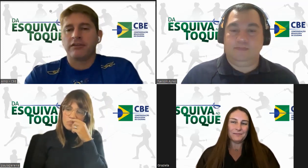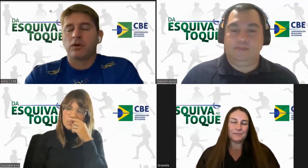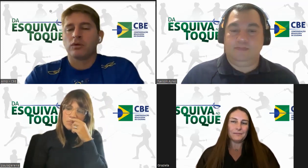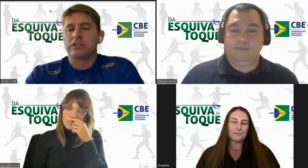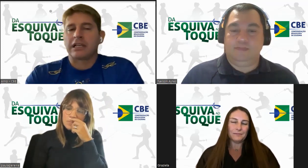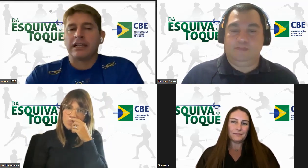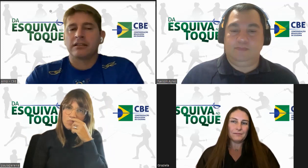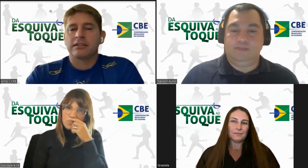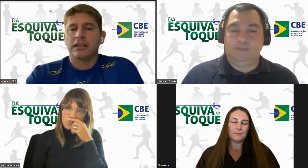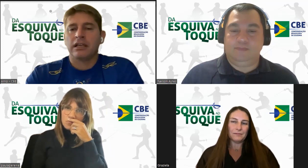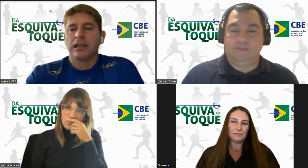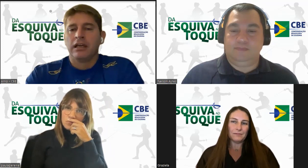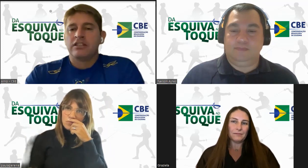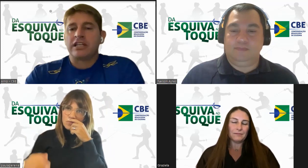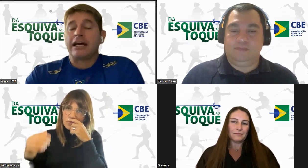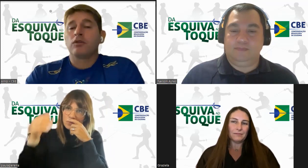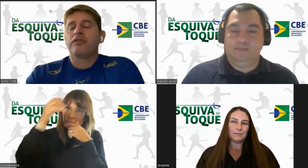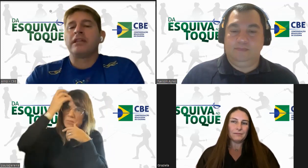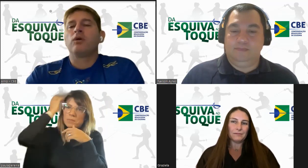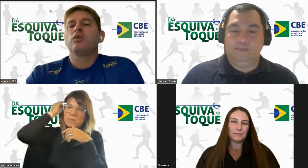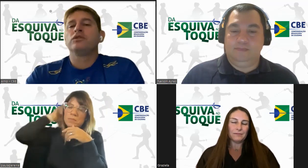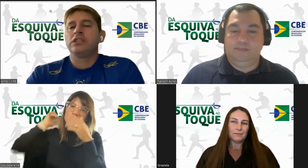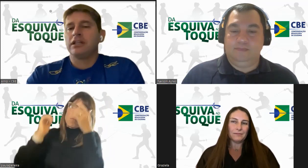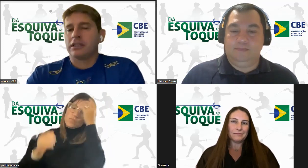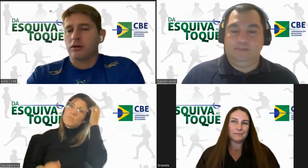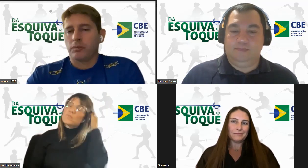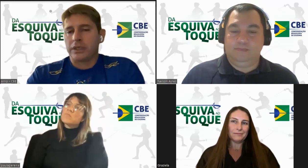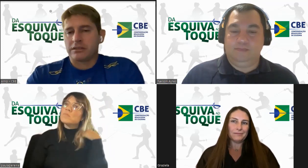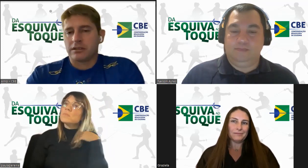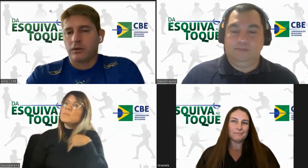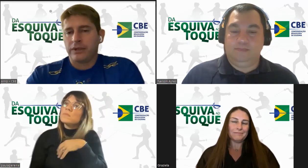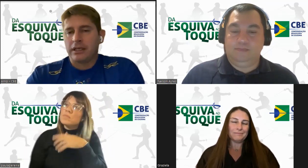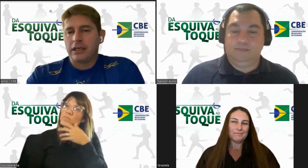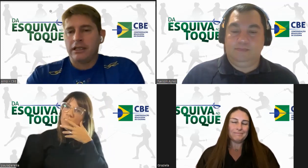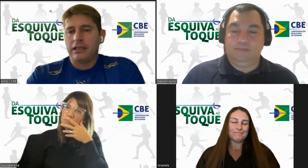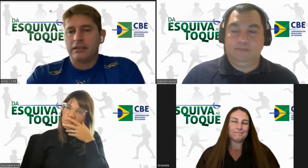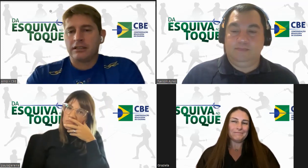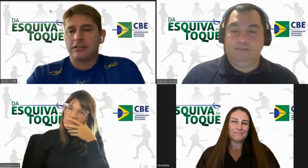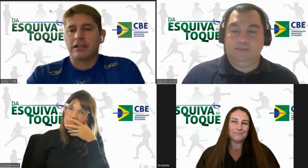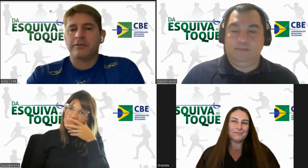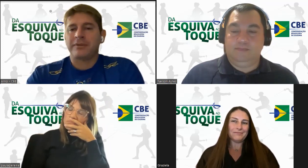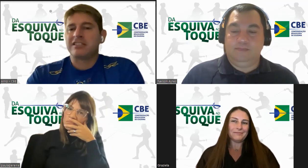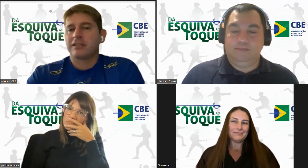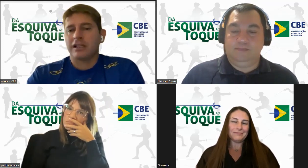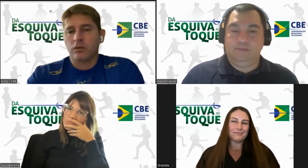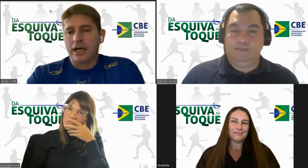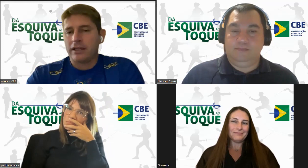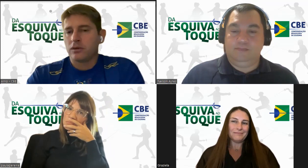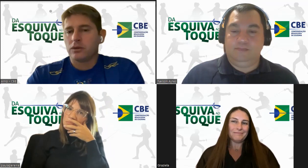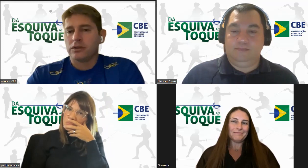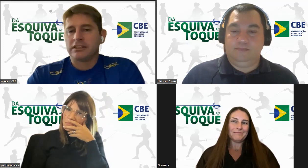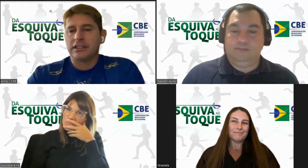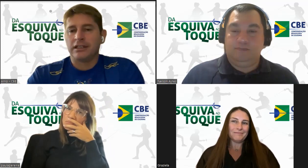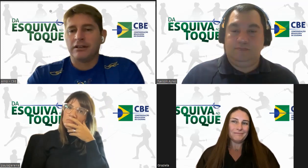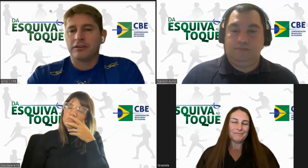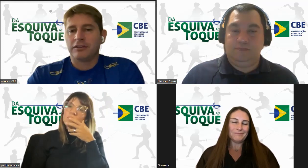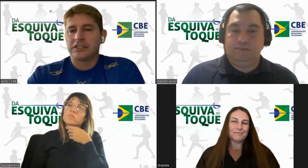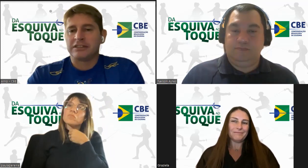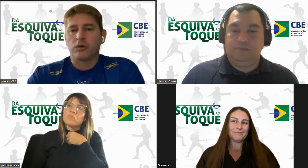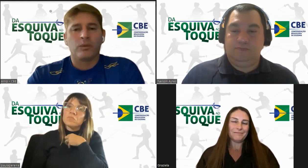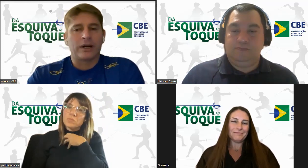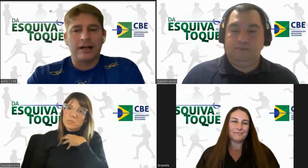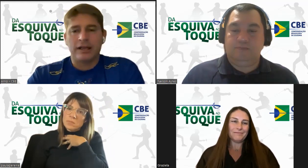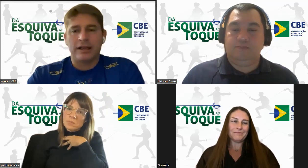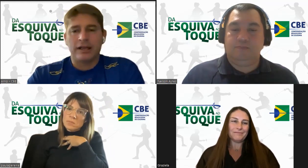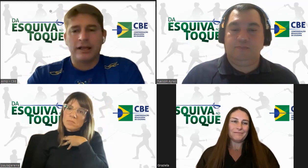competição a gente já teve alguns atletas que chegaram no final do dia da competição e assim extremamente extenuados e